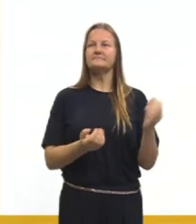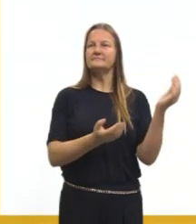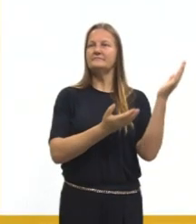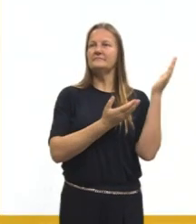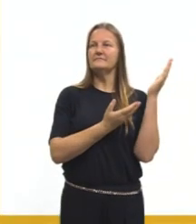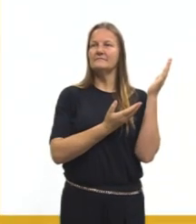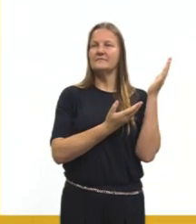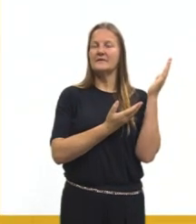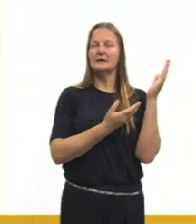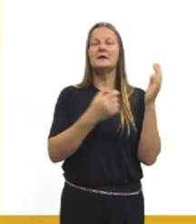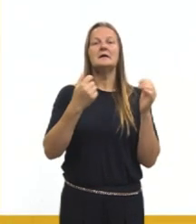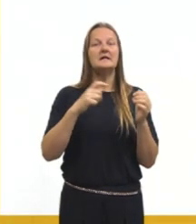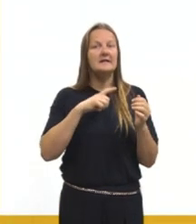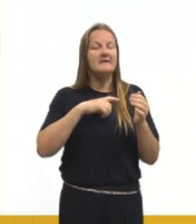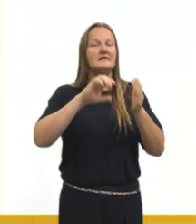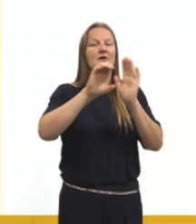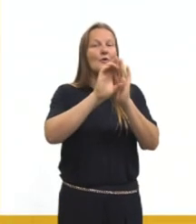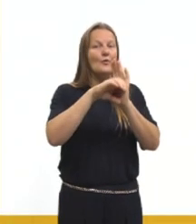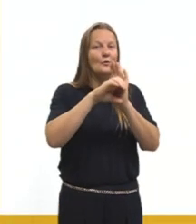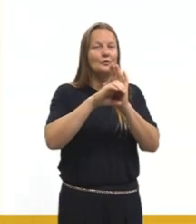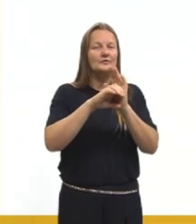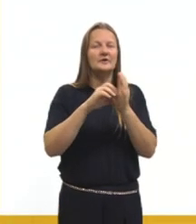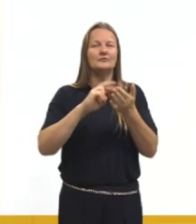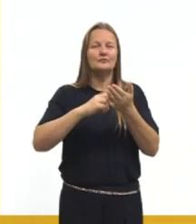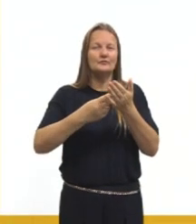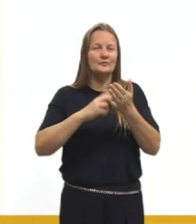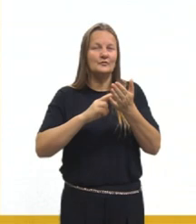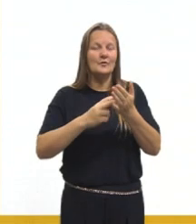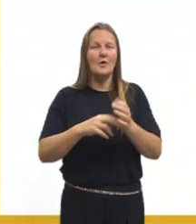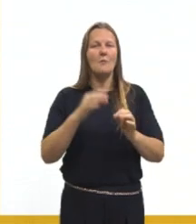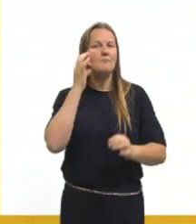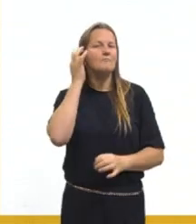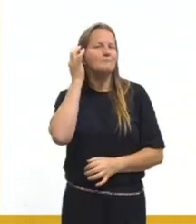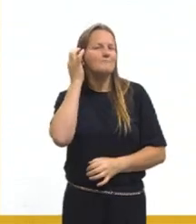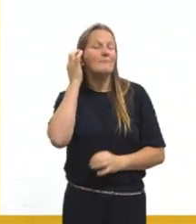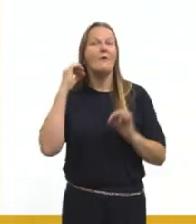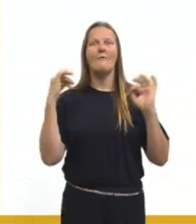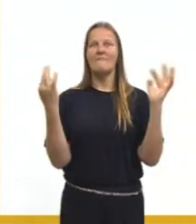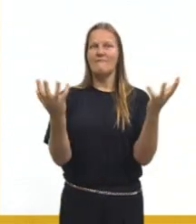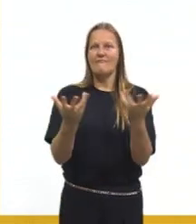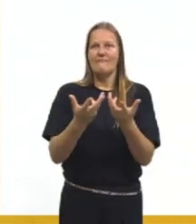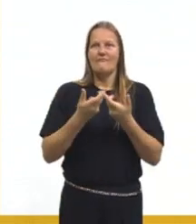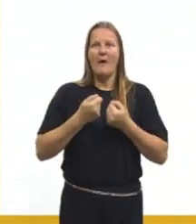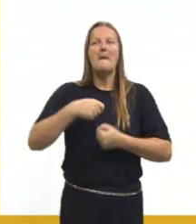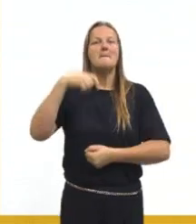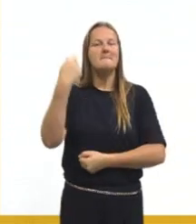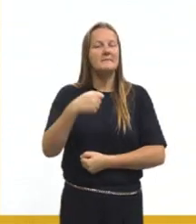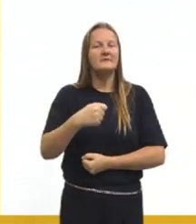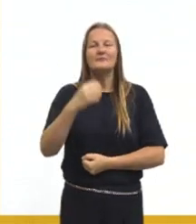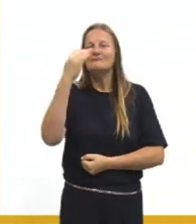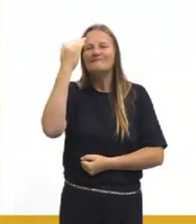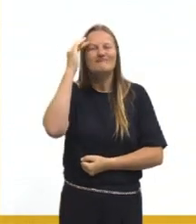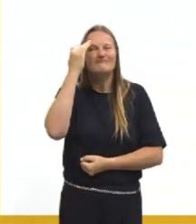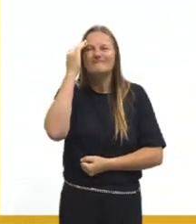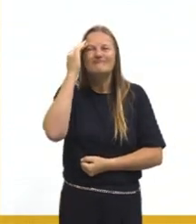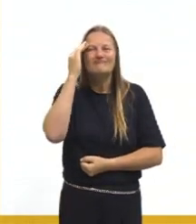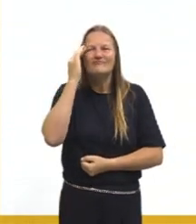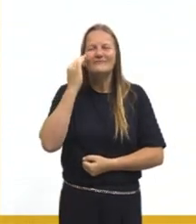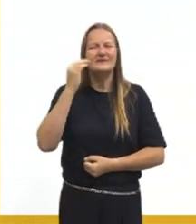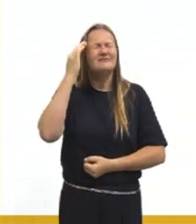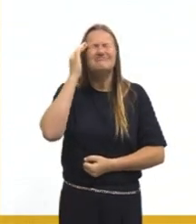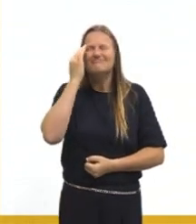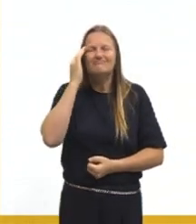conceitos e interpretação top dos tops né que aí não sabe não soube os conceitos